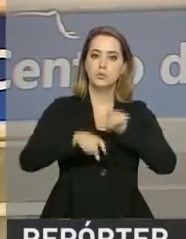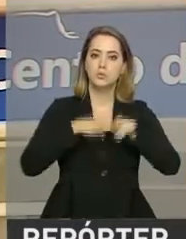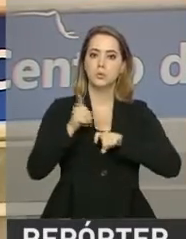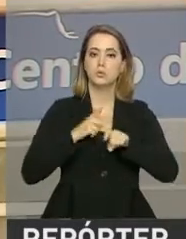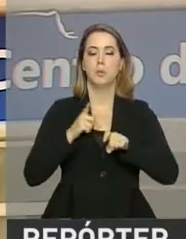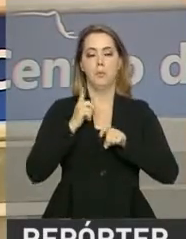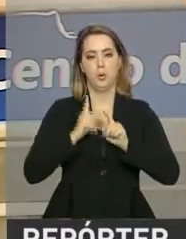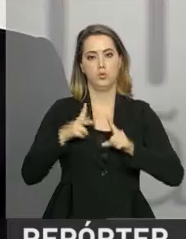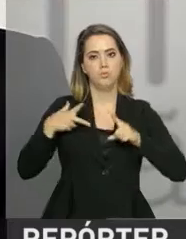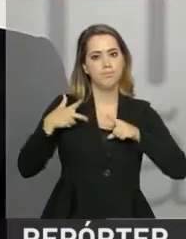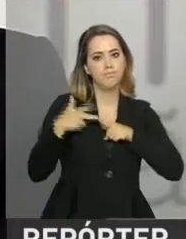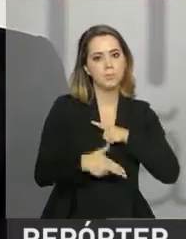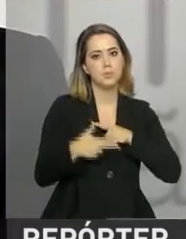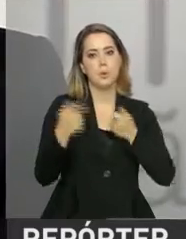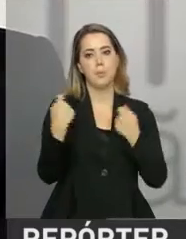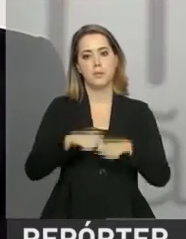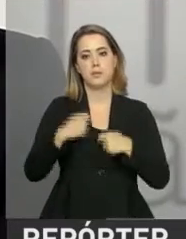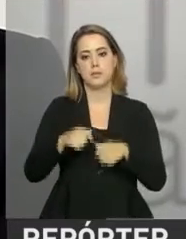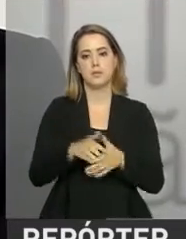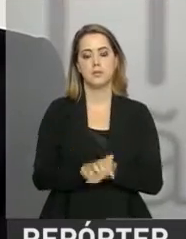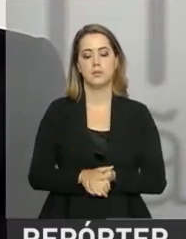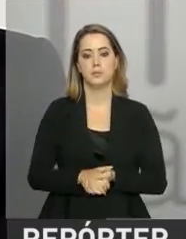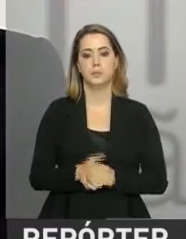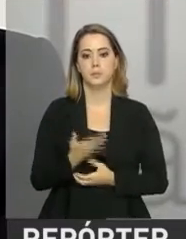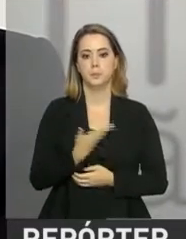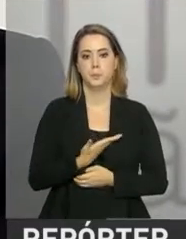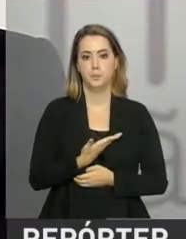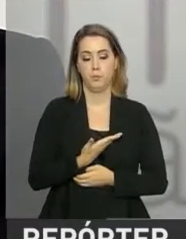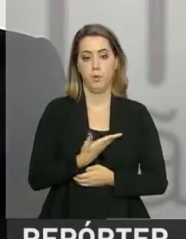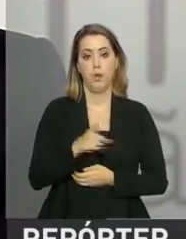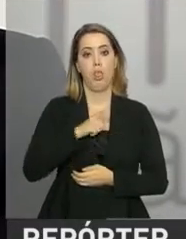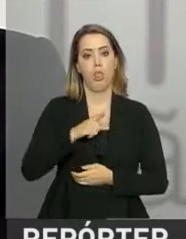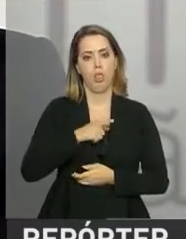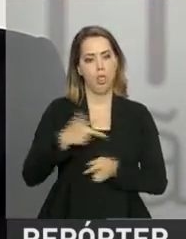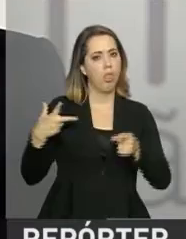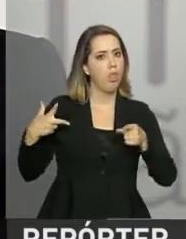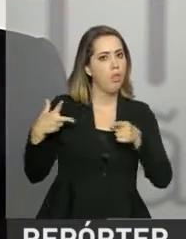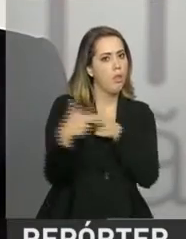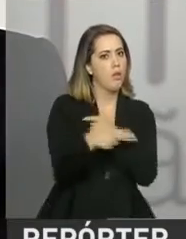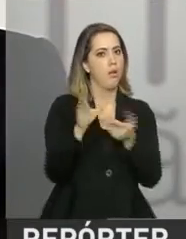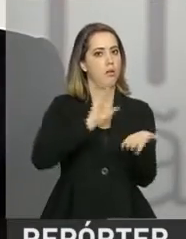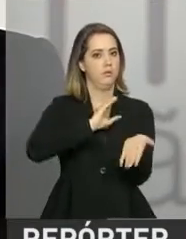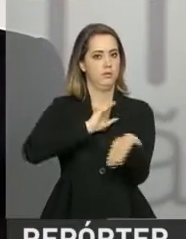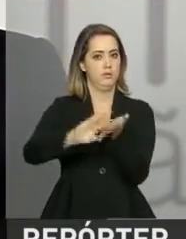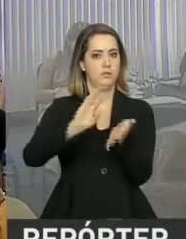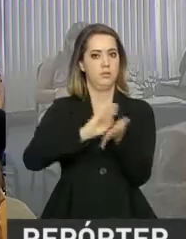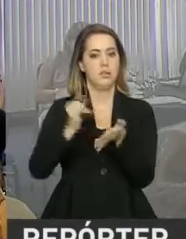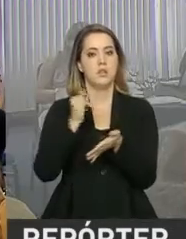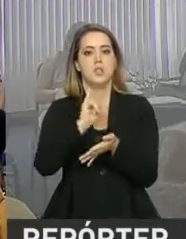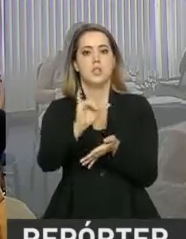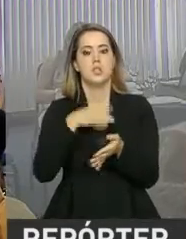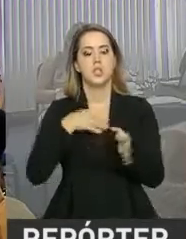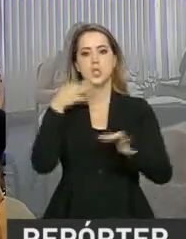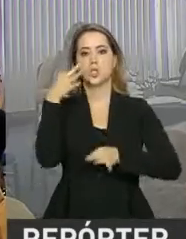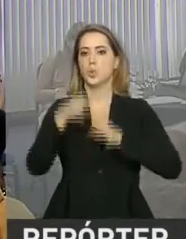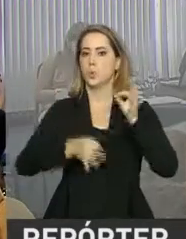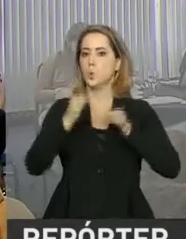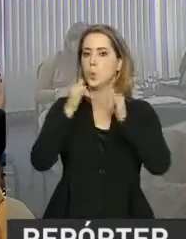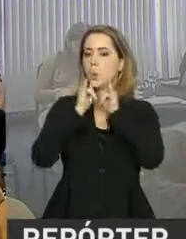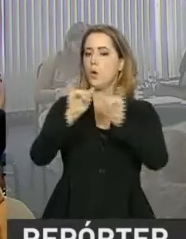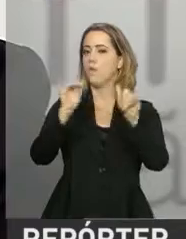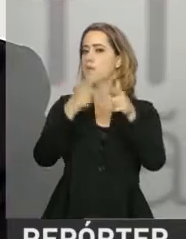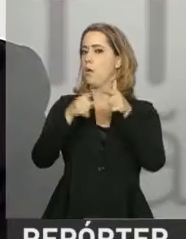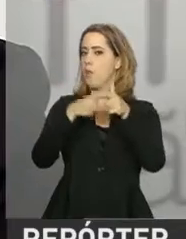básica cortados. Vai ter corte de recursos para quem não justificar e nem se integrar. E os que